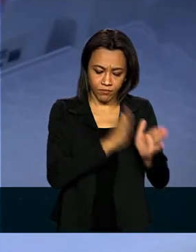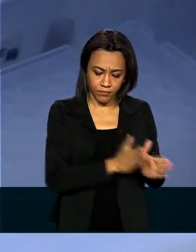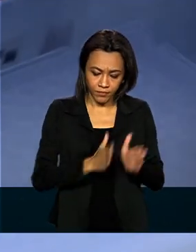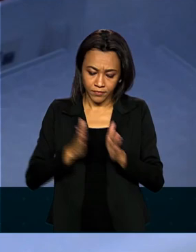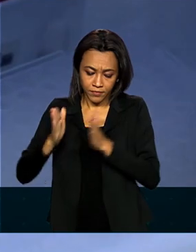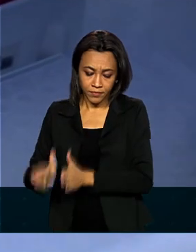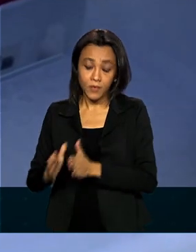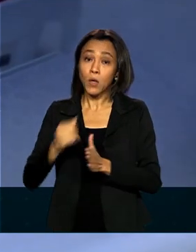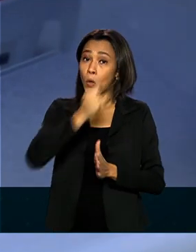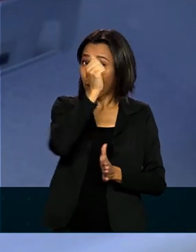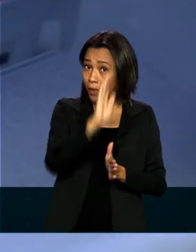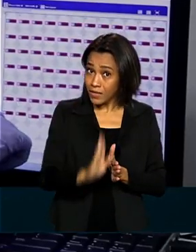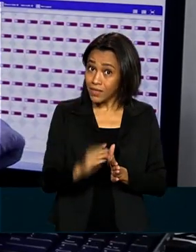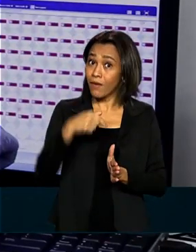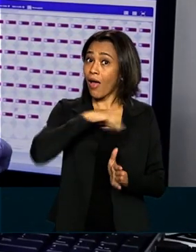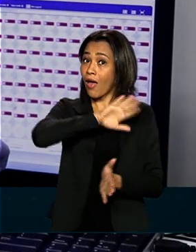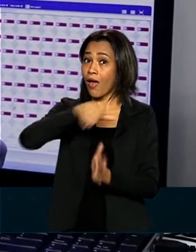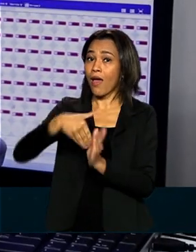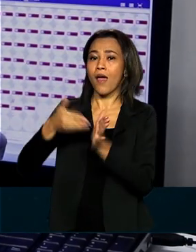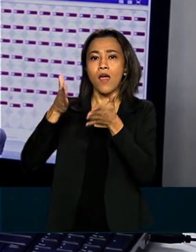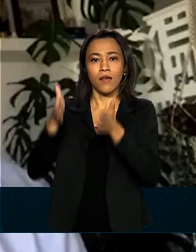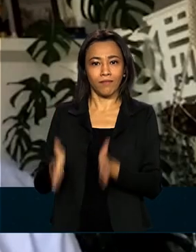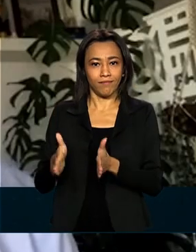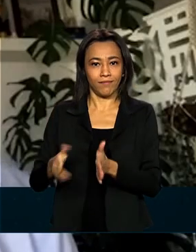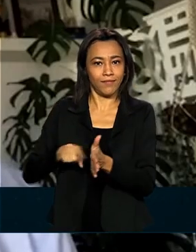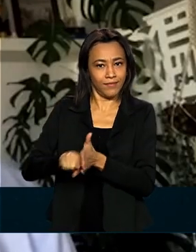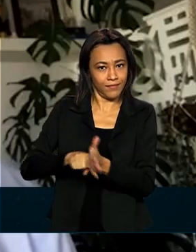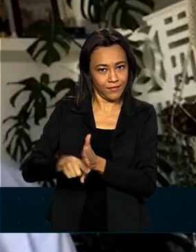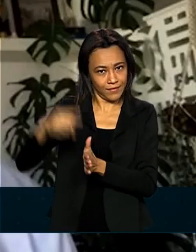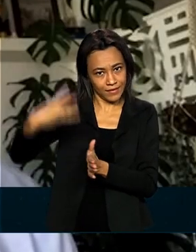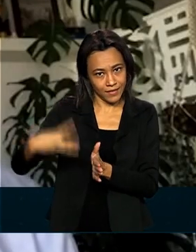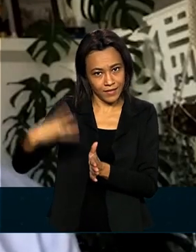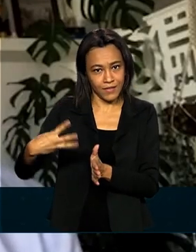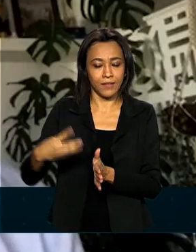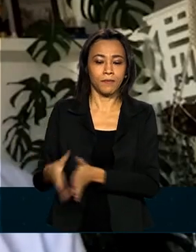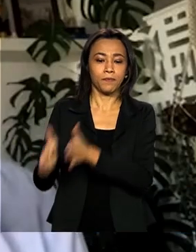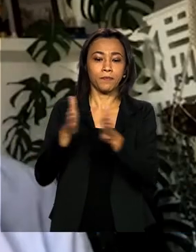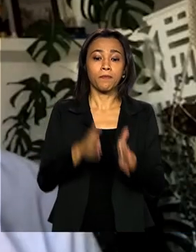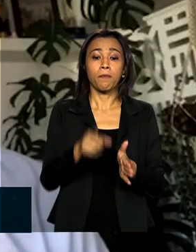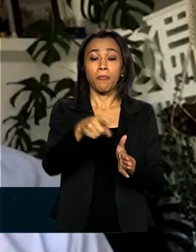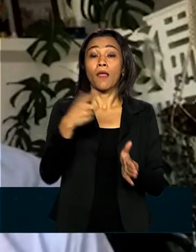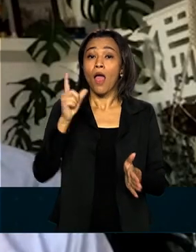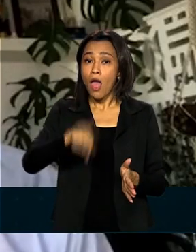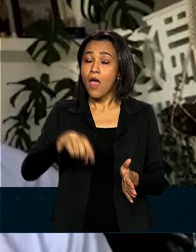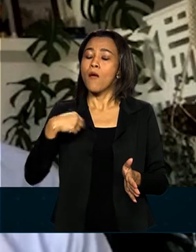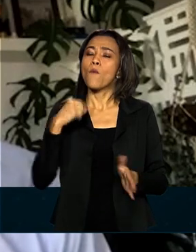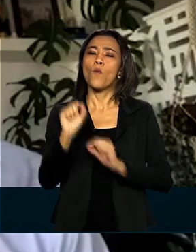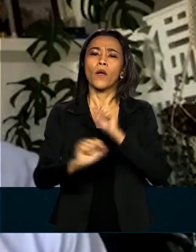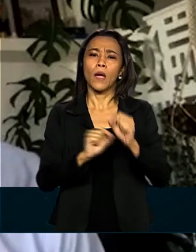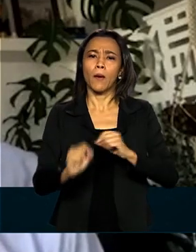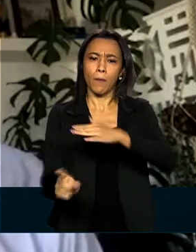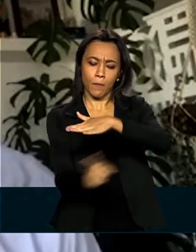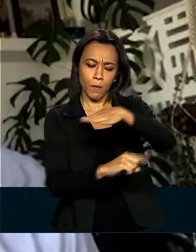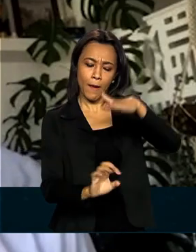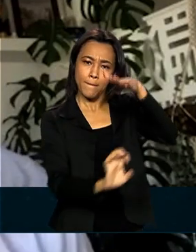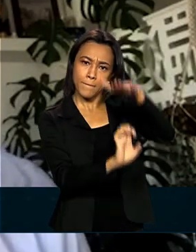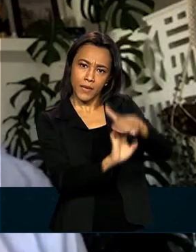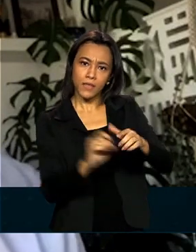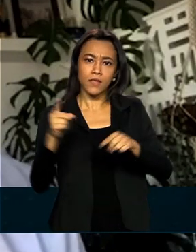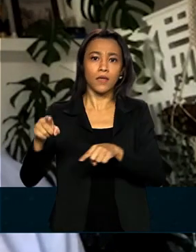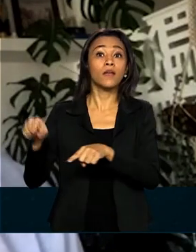Brasil participará da fase 3 do estudo. É uma parceria entre a Pfizer e uma empresa alemã chamada BioNTech.